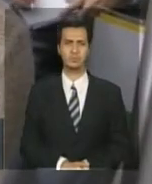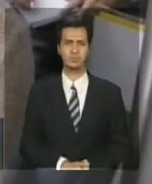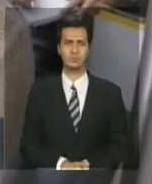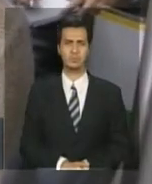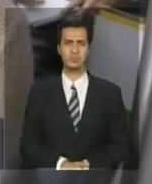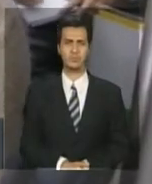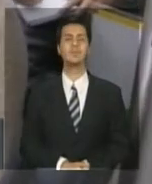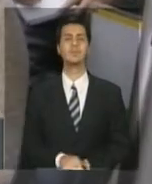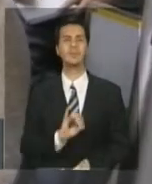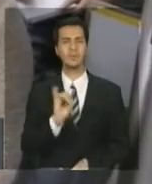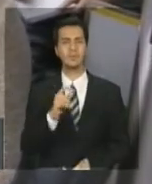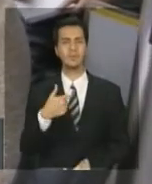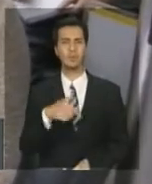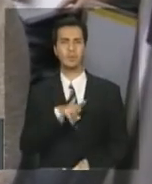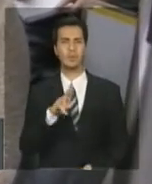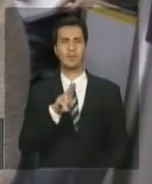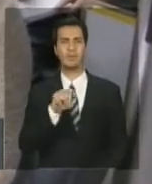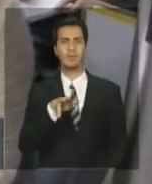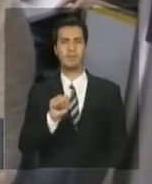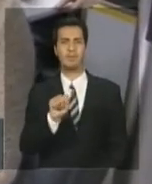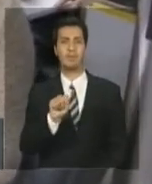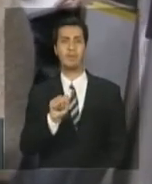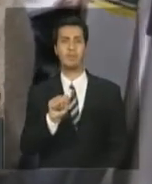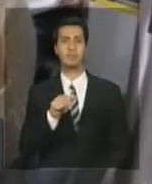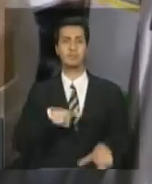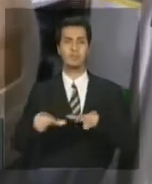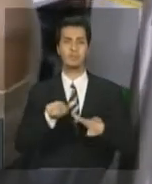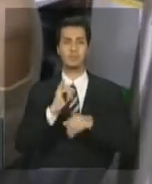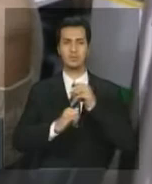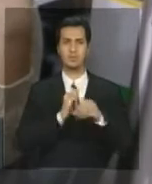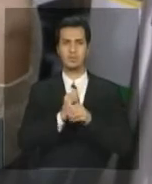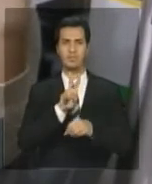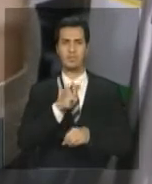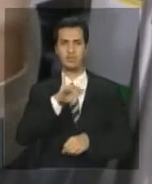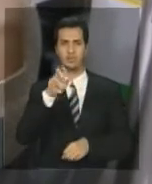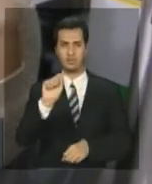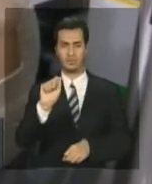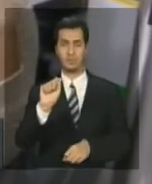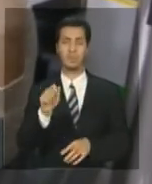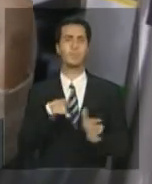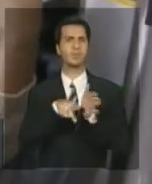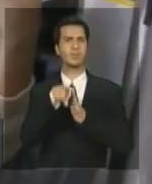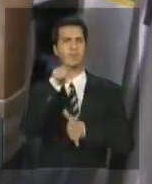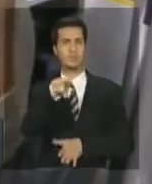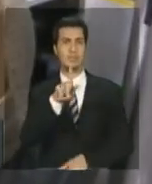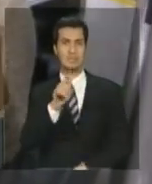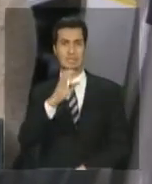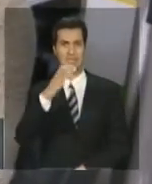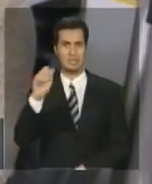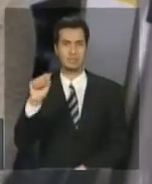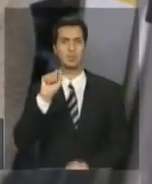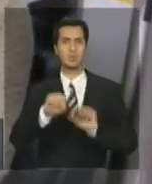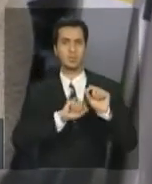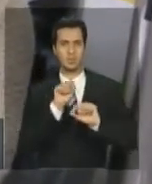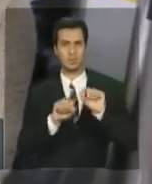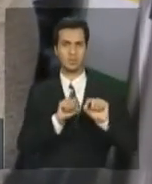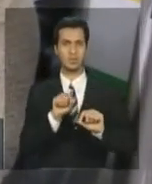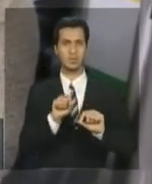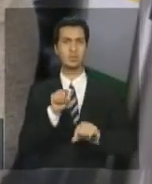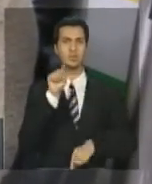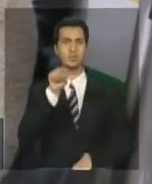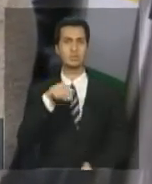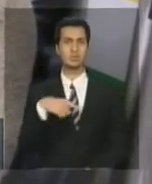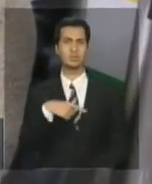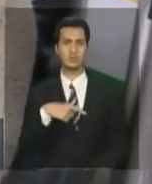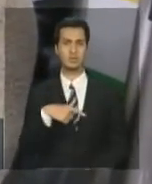Oi, é Ana Clara Costa, do site da Veja. Graça, você mencionou logo no início a questão da competitividade dentro da política